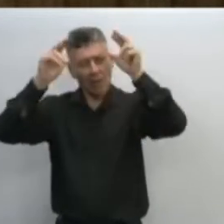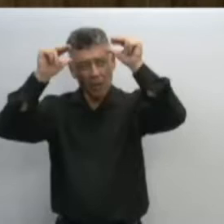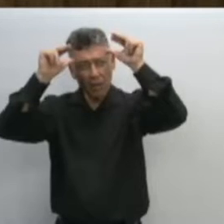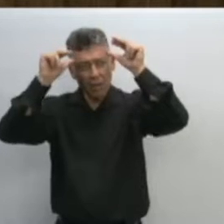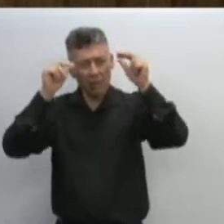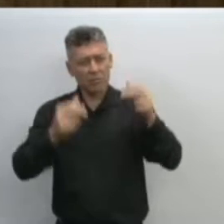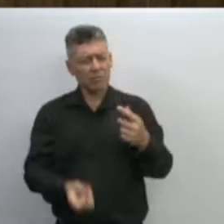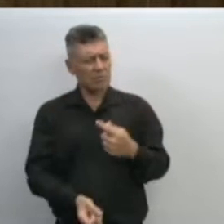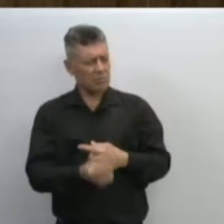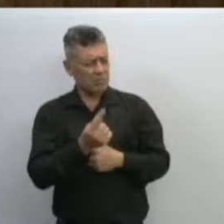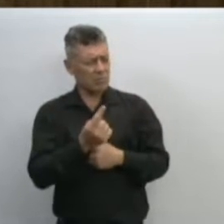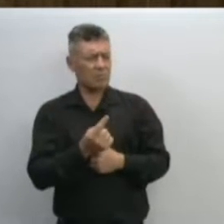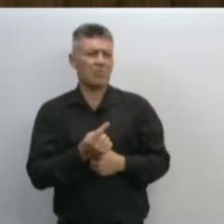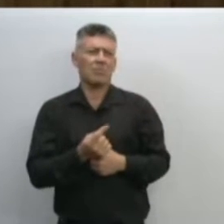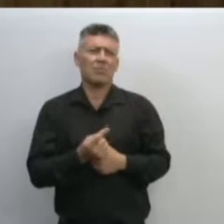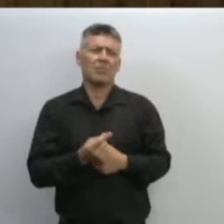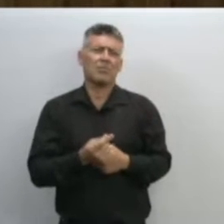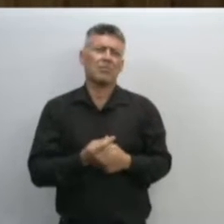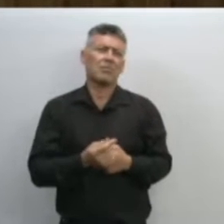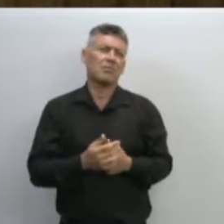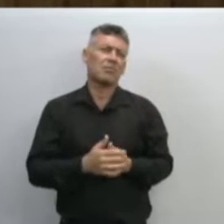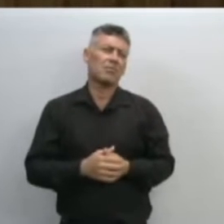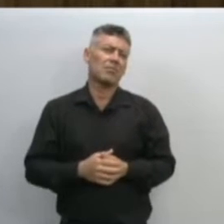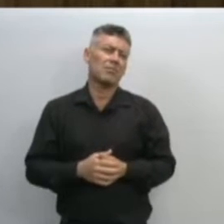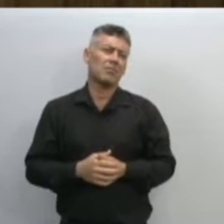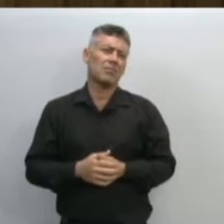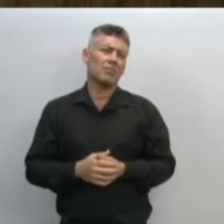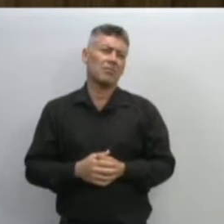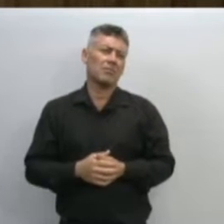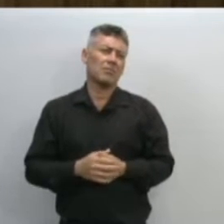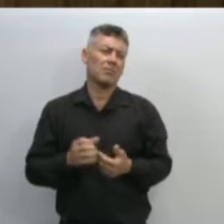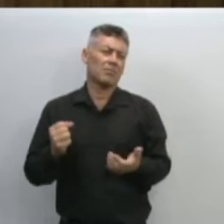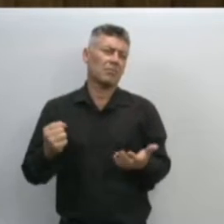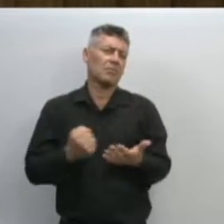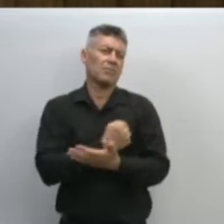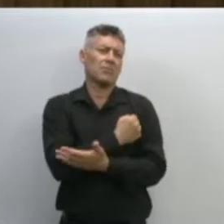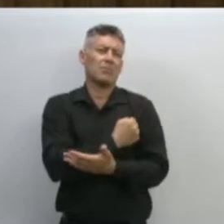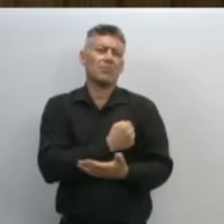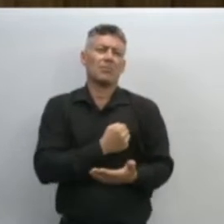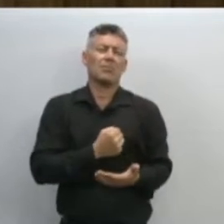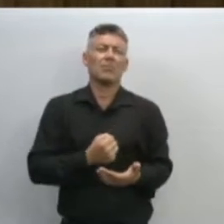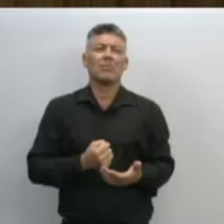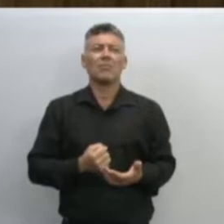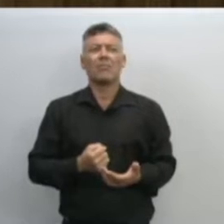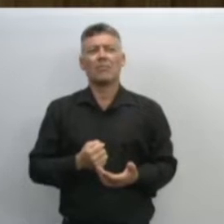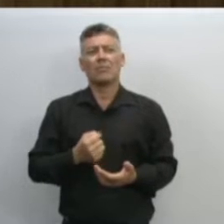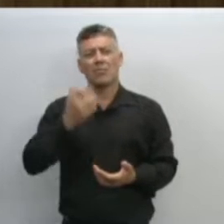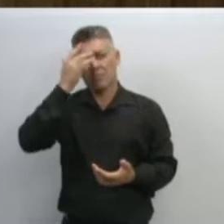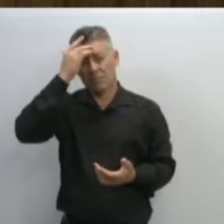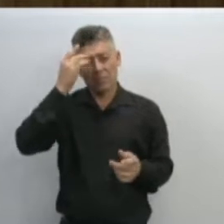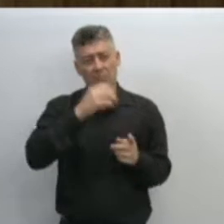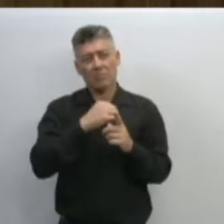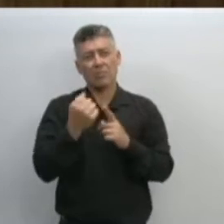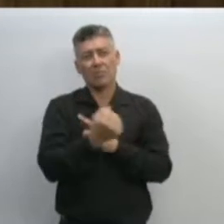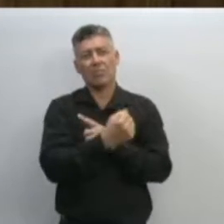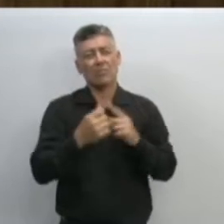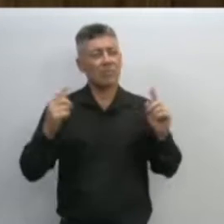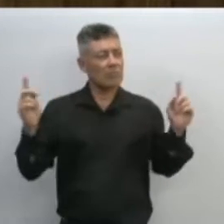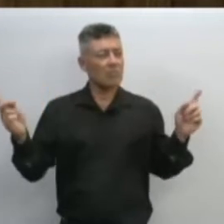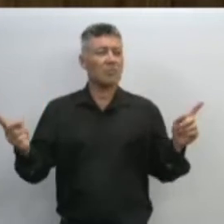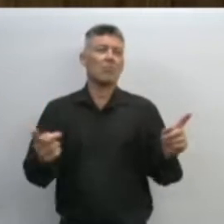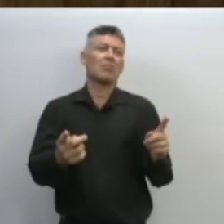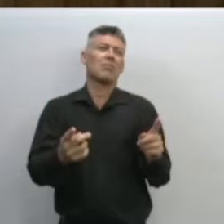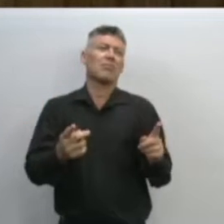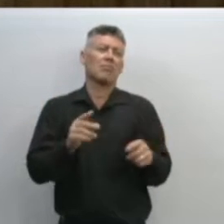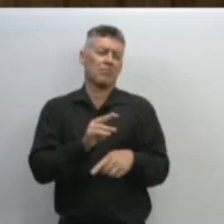polêmica muito grande, isso gerou uma revolta muito grande da sociedade, uma revolta muito grande